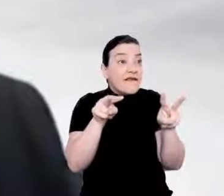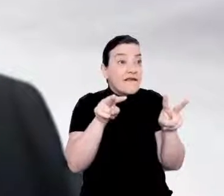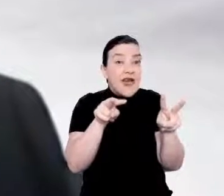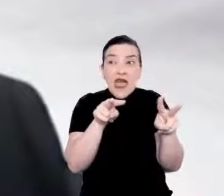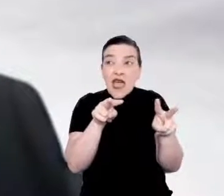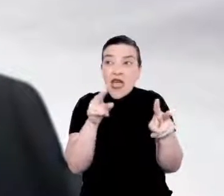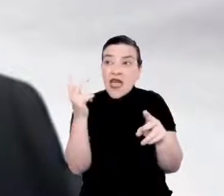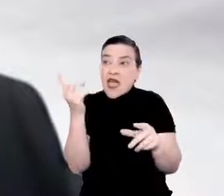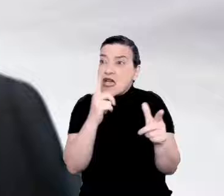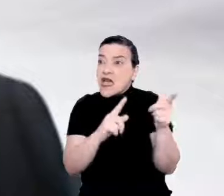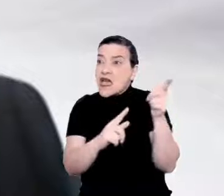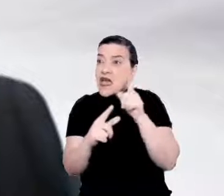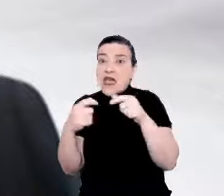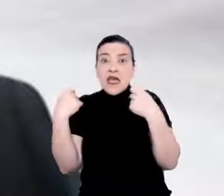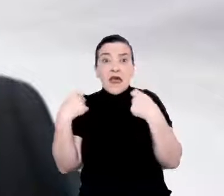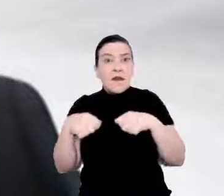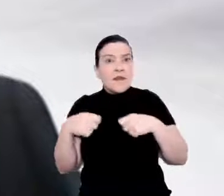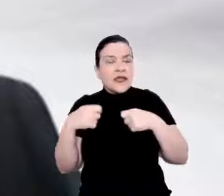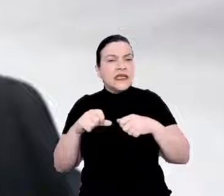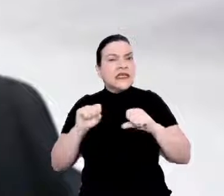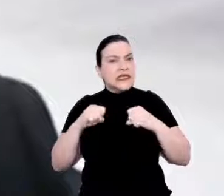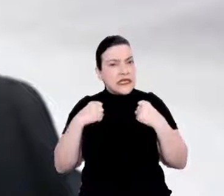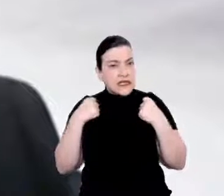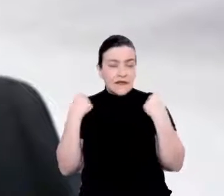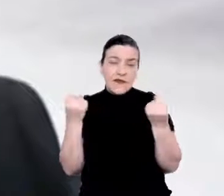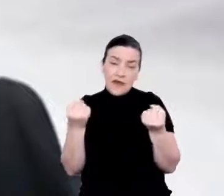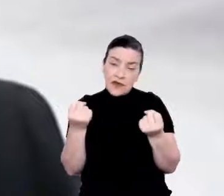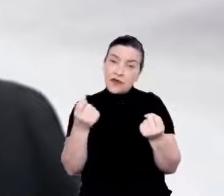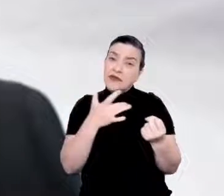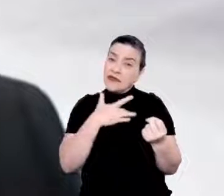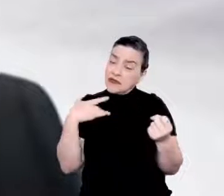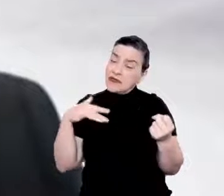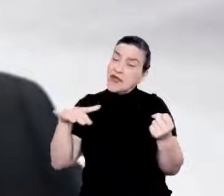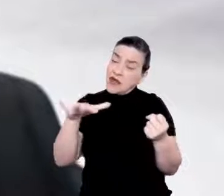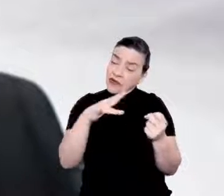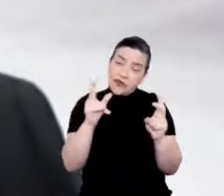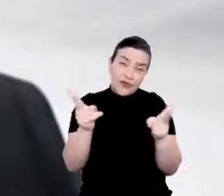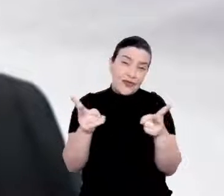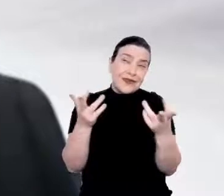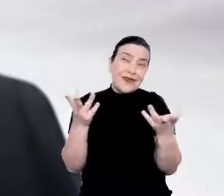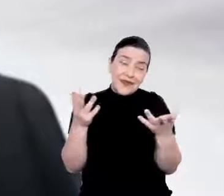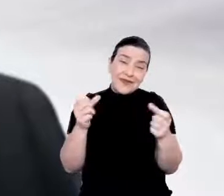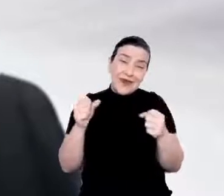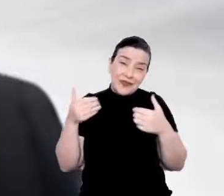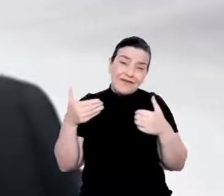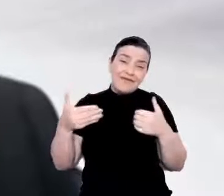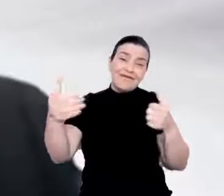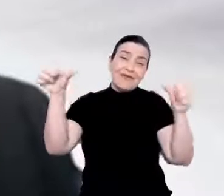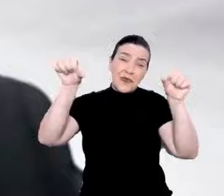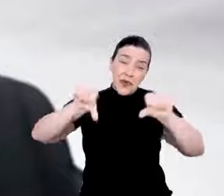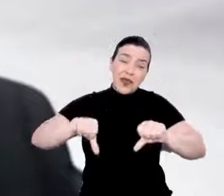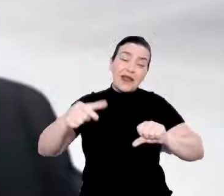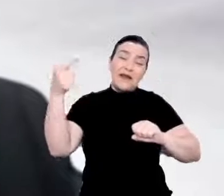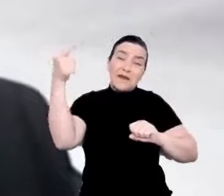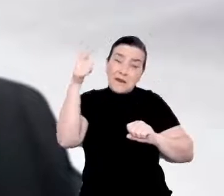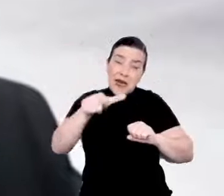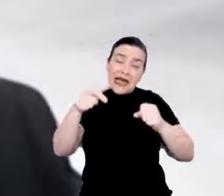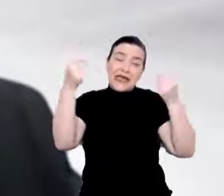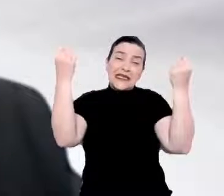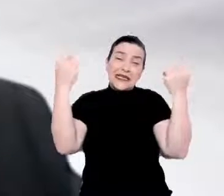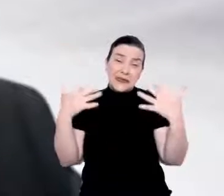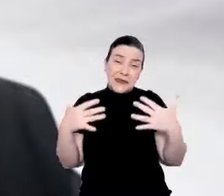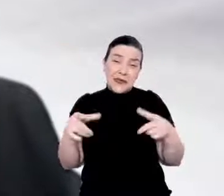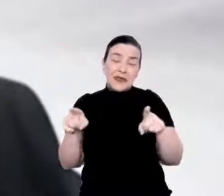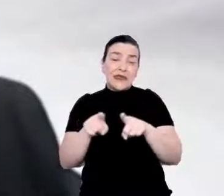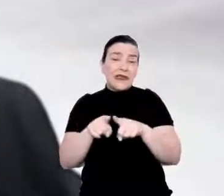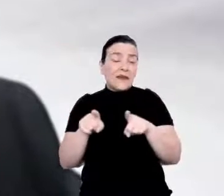de saúde, ele vai continuar aí, mas ele pode piorar. E um outro ponto, né? O primeiro